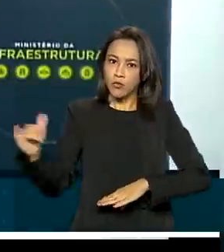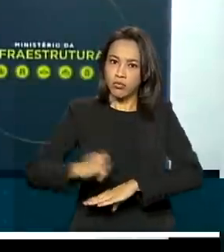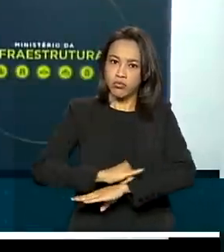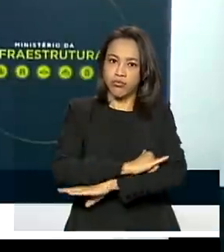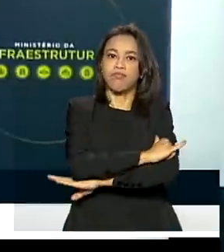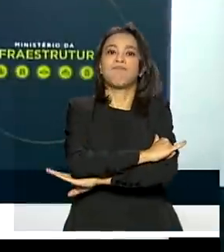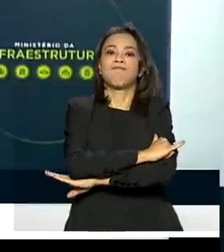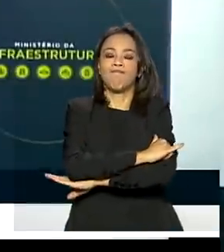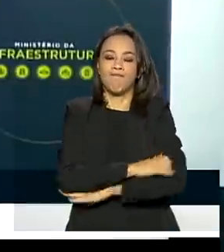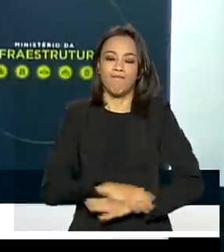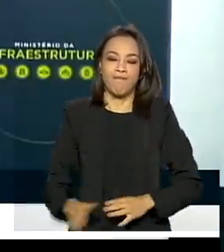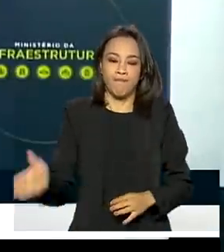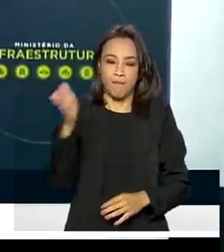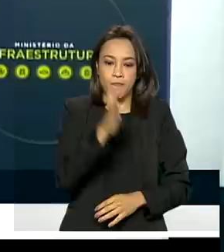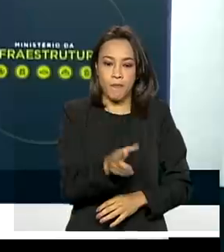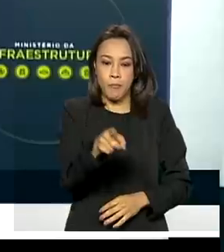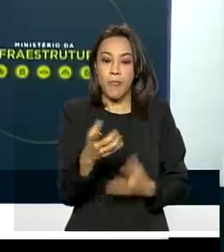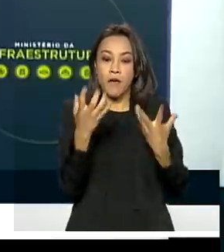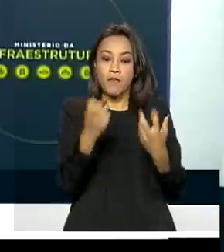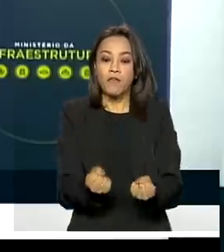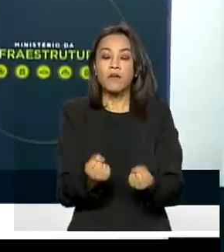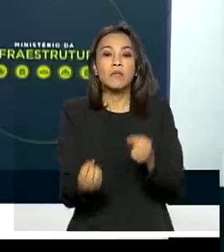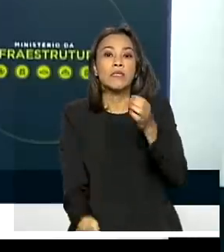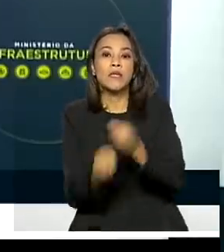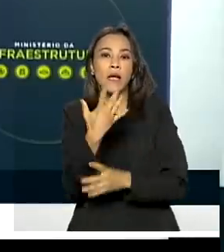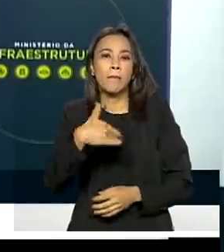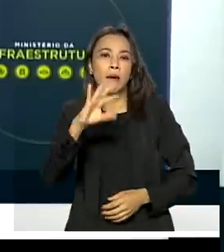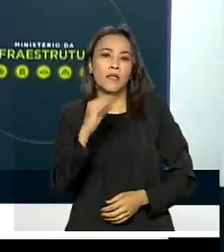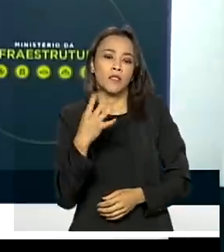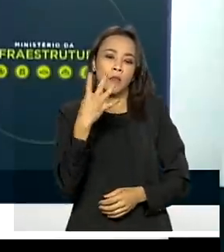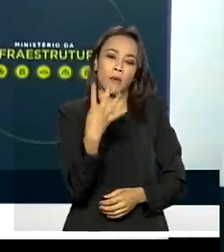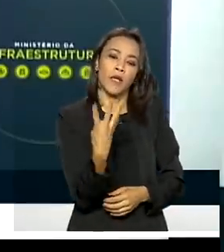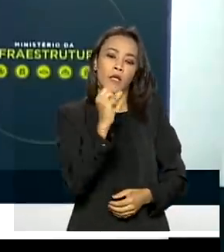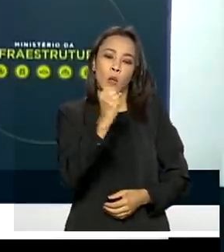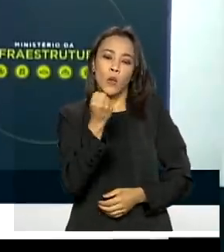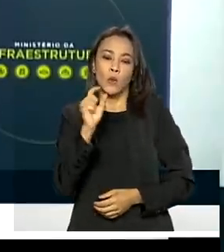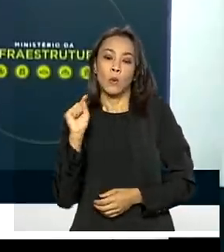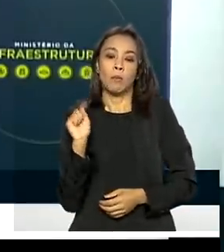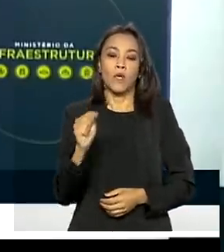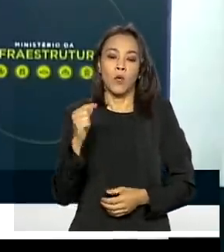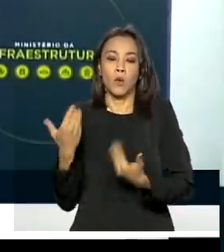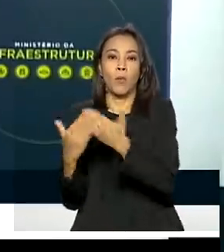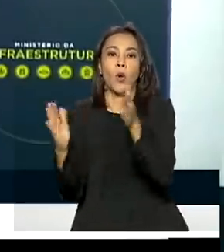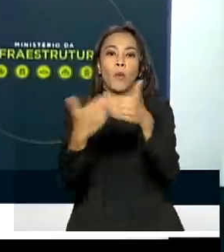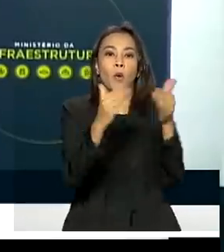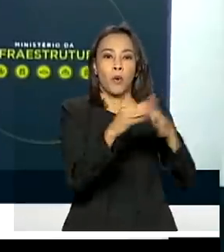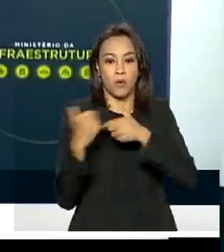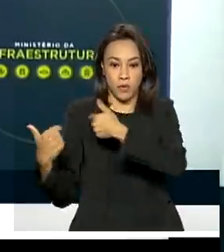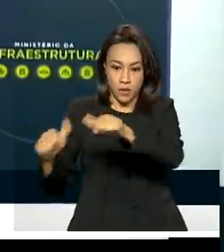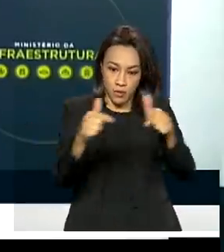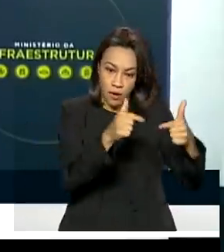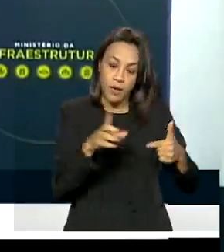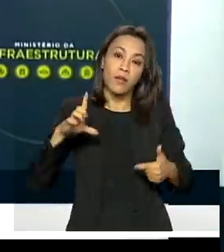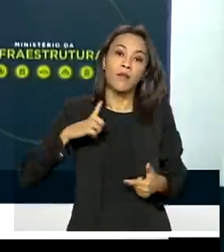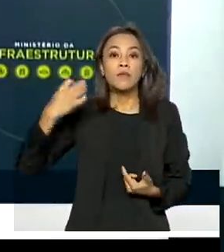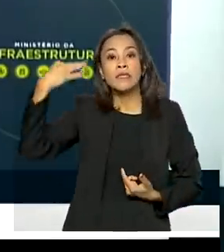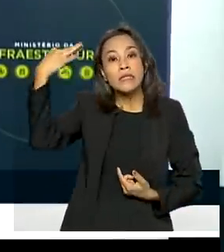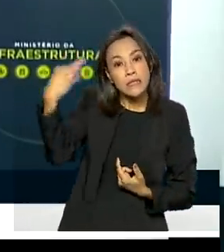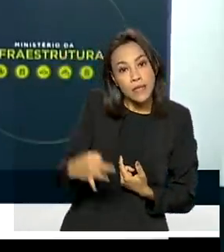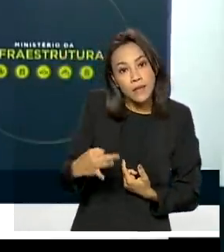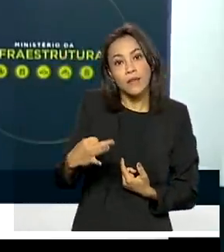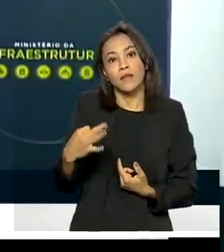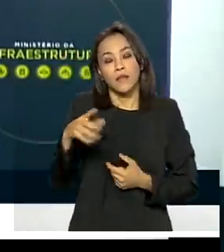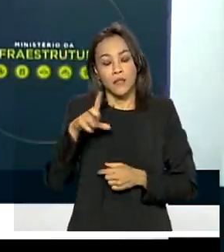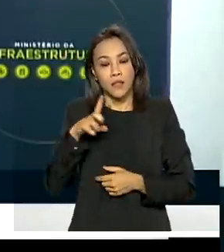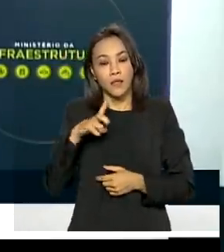expectativa de criarmos em mais de 48 mil empregos no período dessa concessão E aí é certeza que temos congro que é